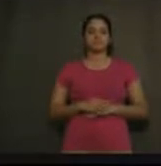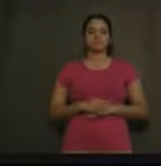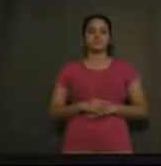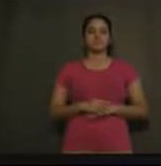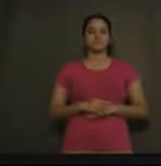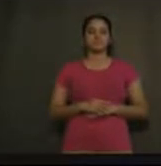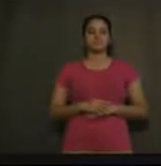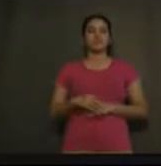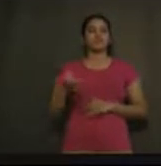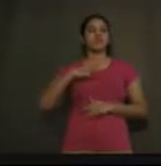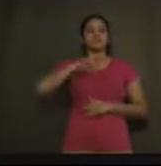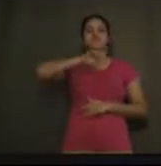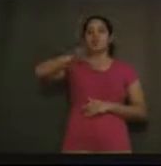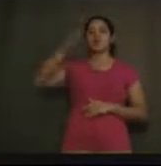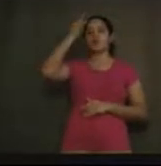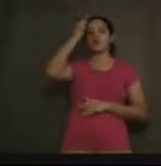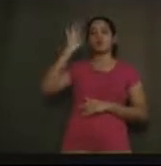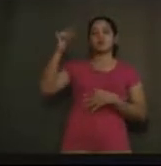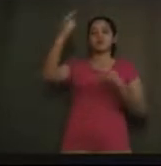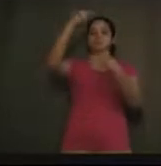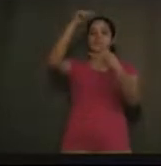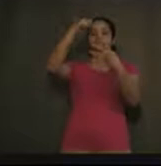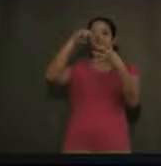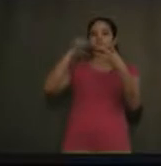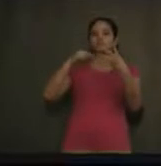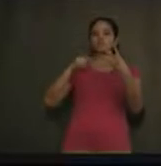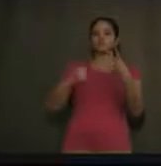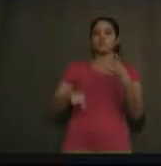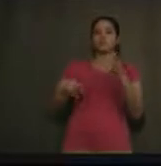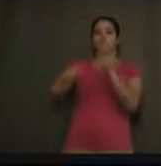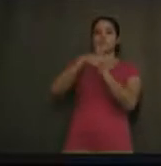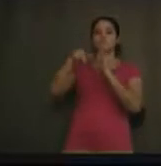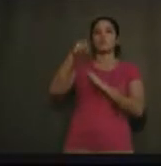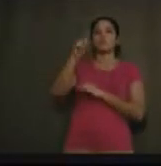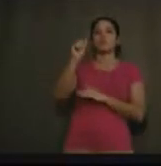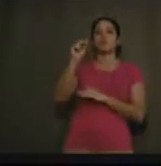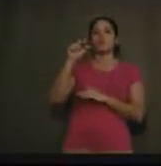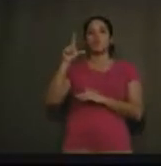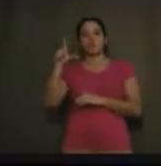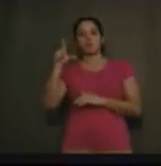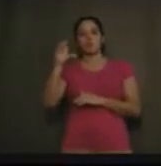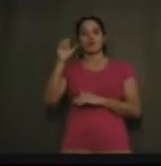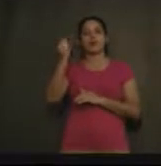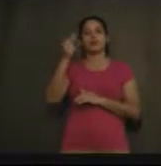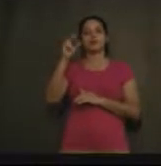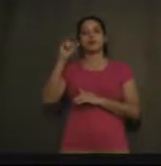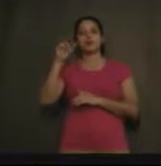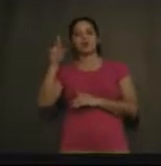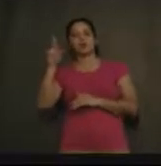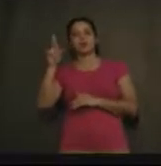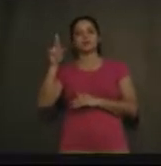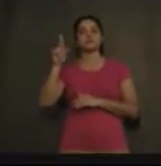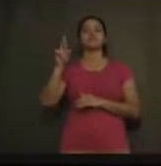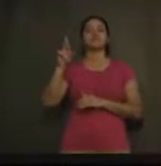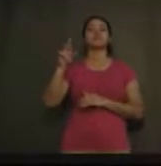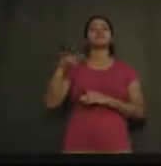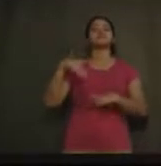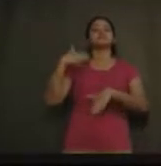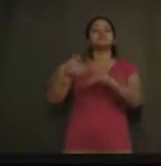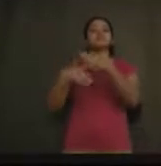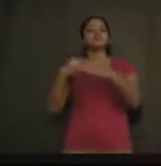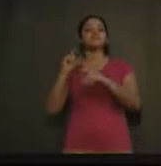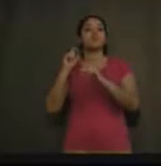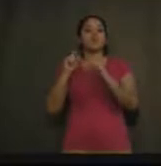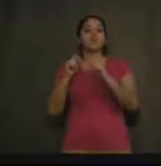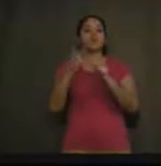de Poincaré-Birkhoff, são teoremas que Poincaré enunciou, achou que disse que tinha provado, mas depois outros provaram